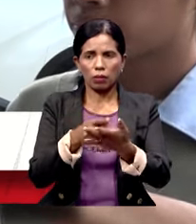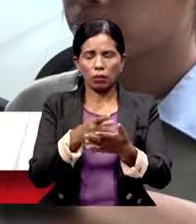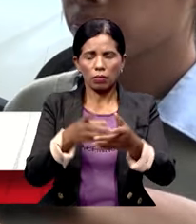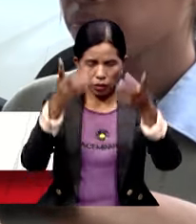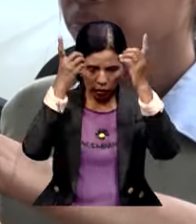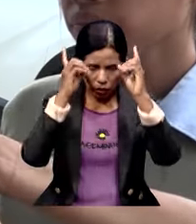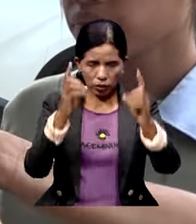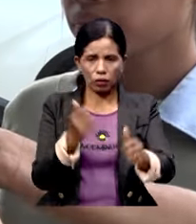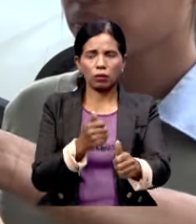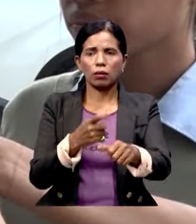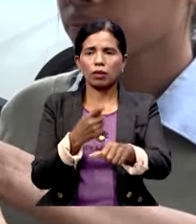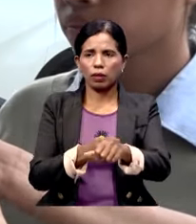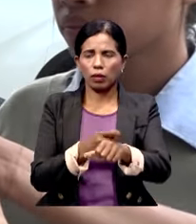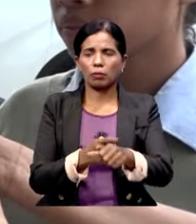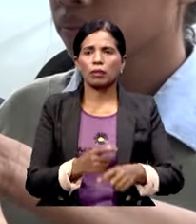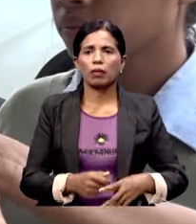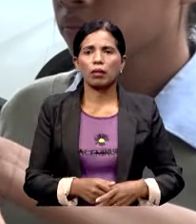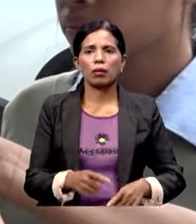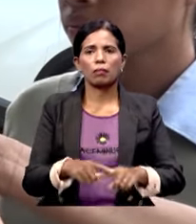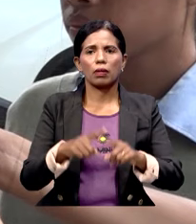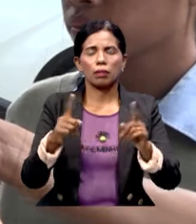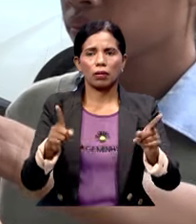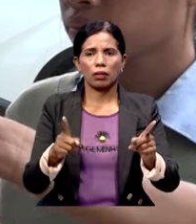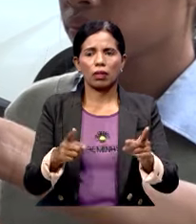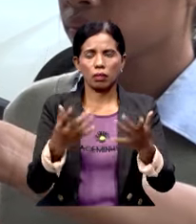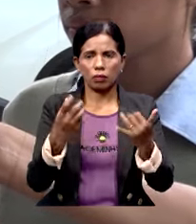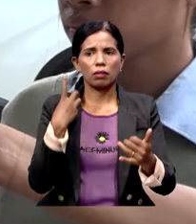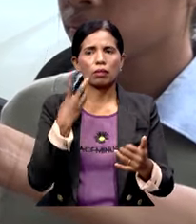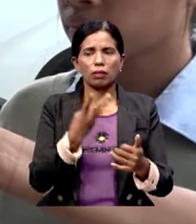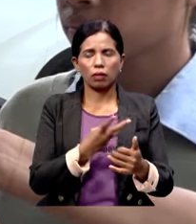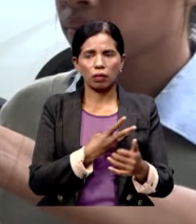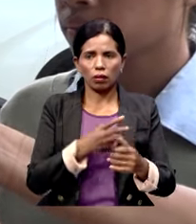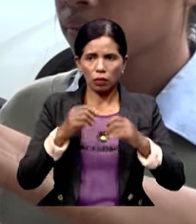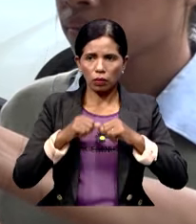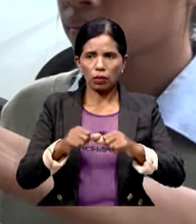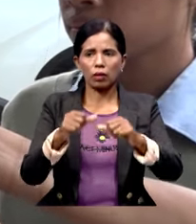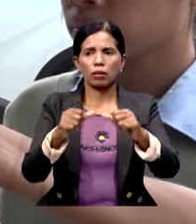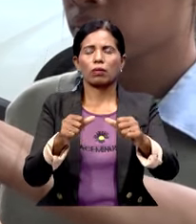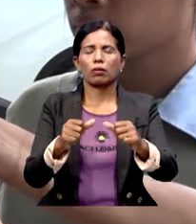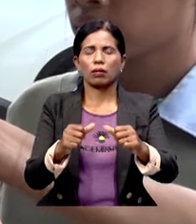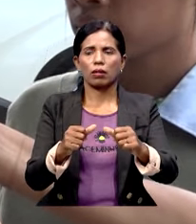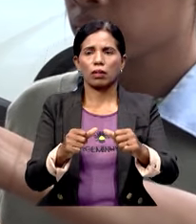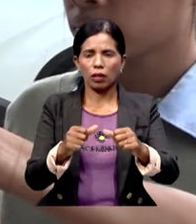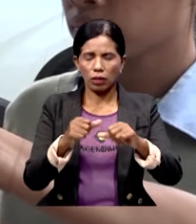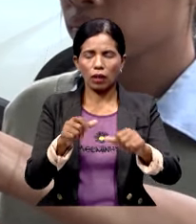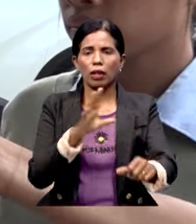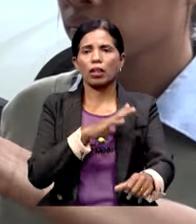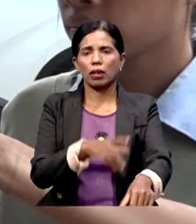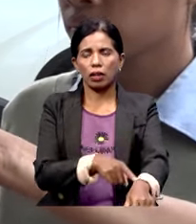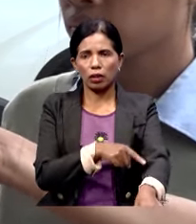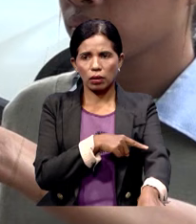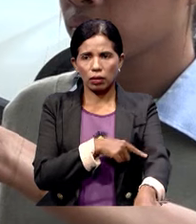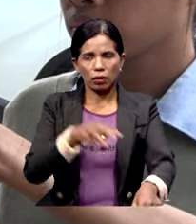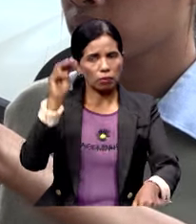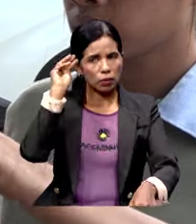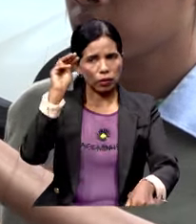tuir contrato ni nia tempo mai be infelizmente agora ita continua estende e hau hanoi ida ne ministério